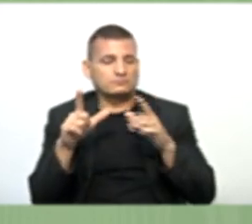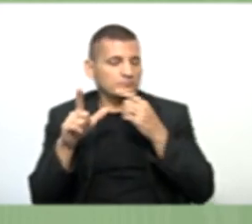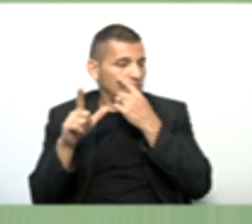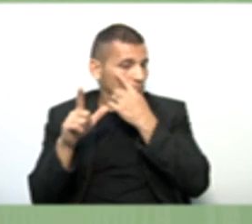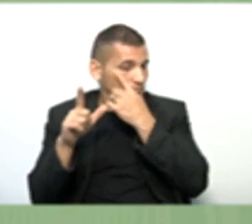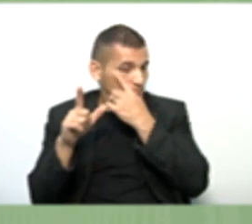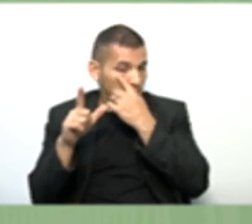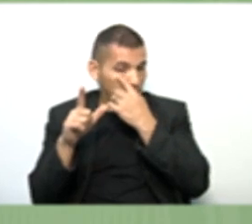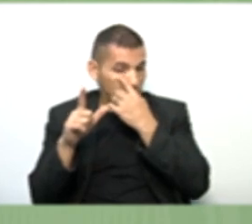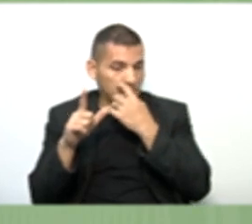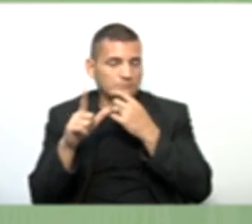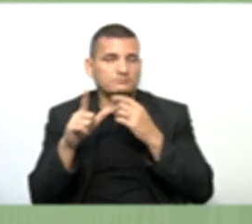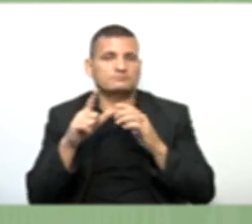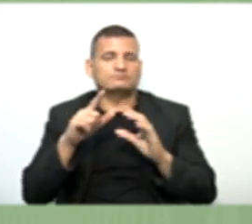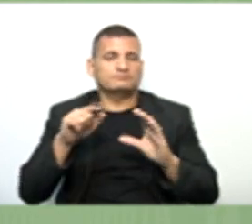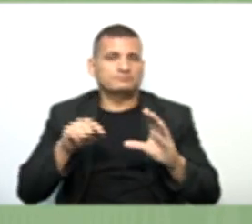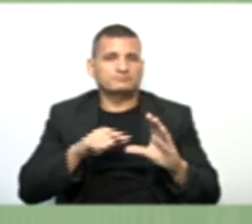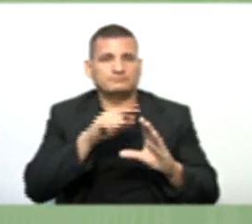aqui nesse ciclo,